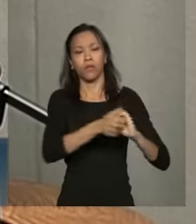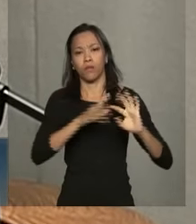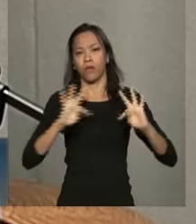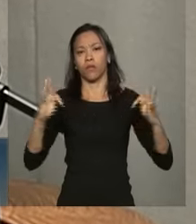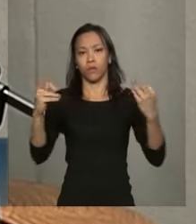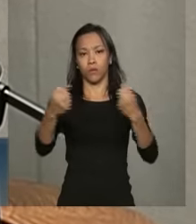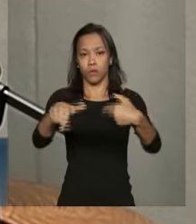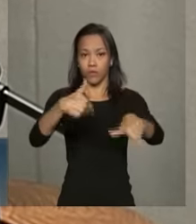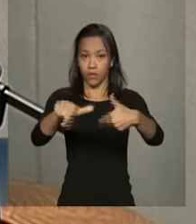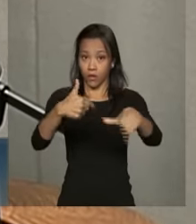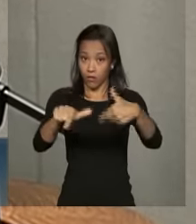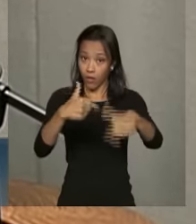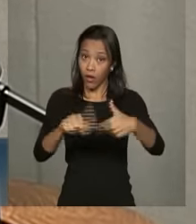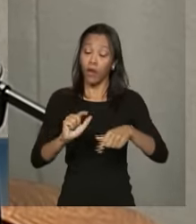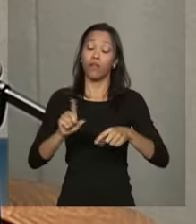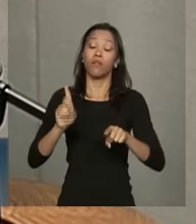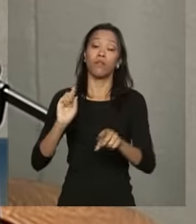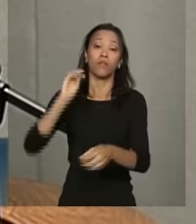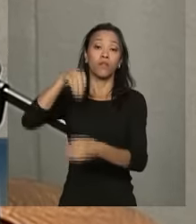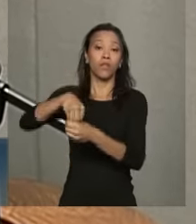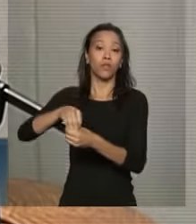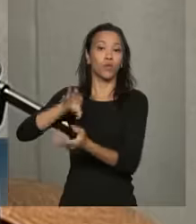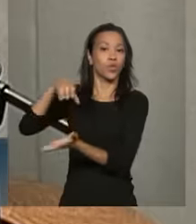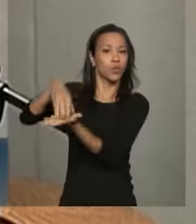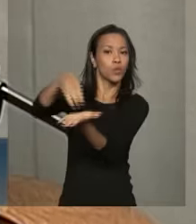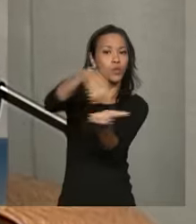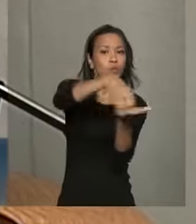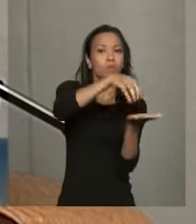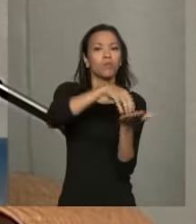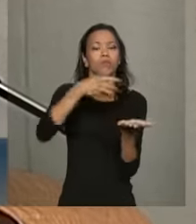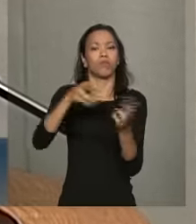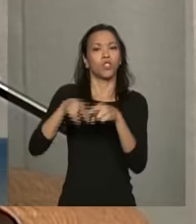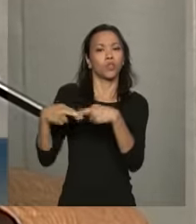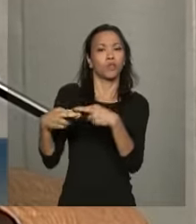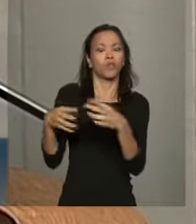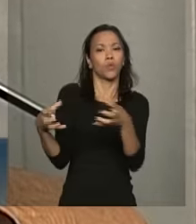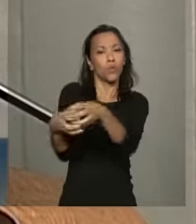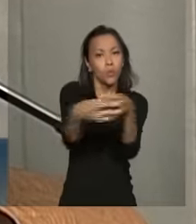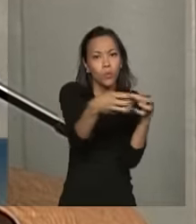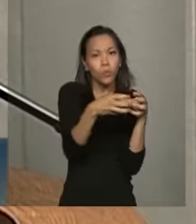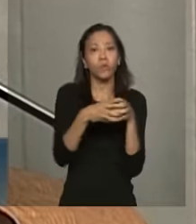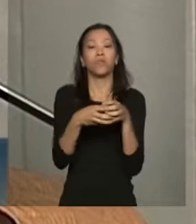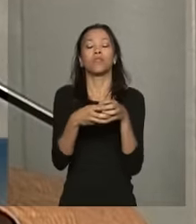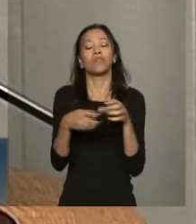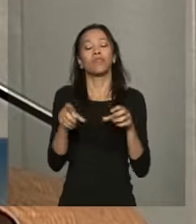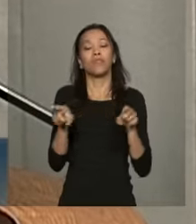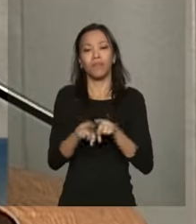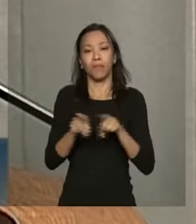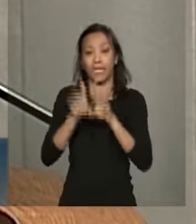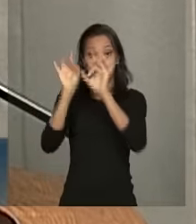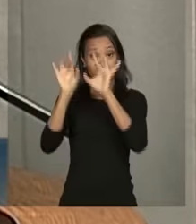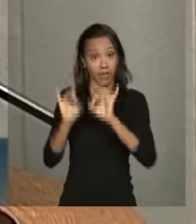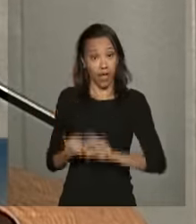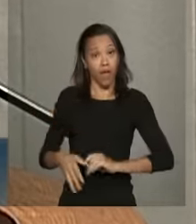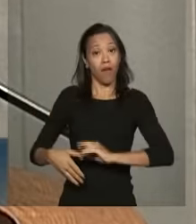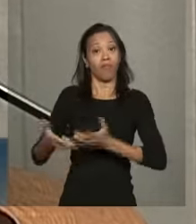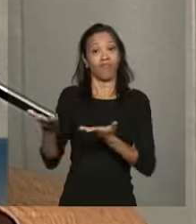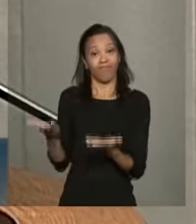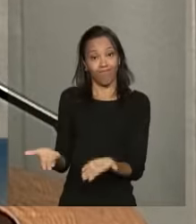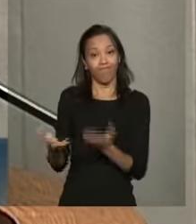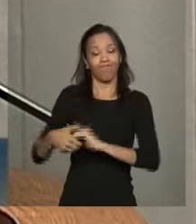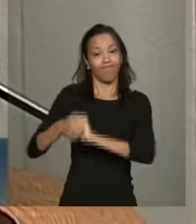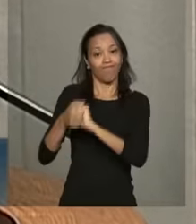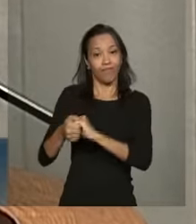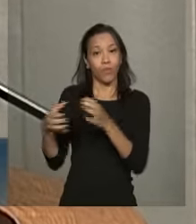conatra nos núcleos e Postos e aqui um especial também a equipe da